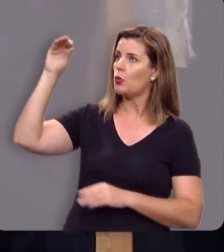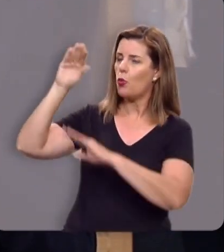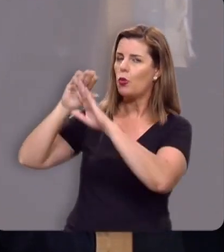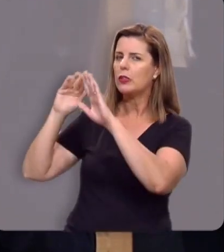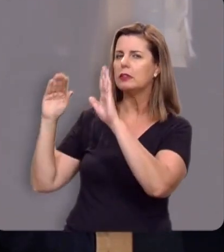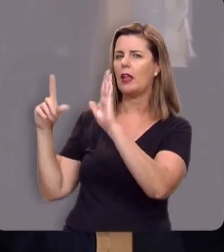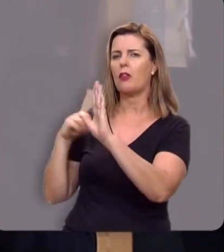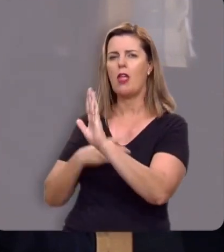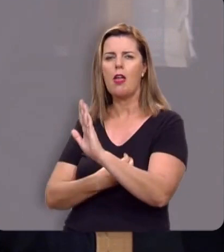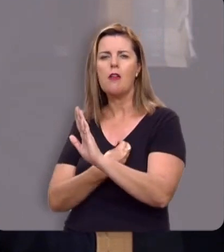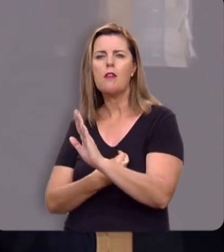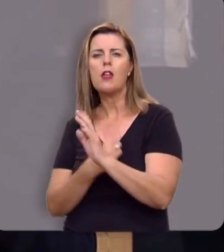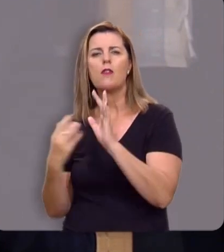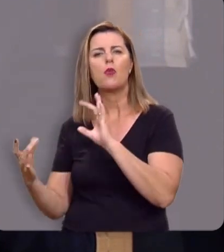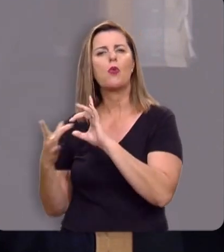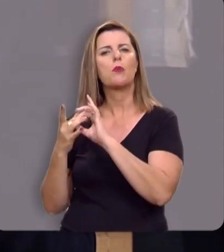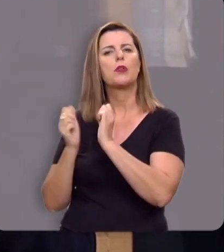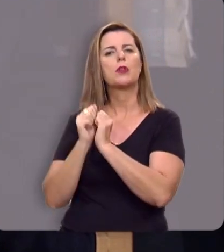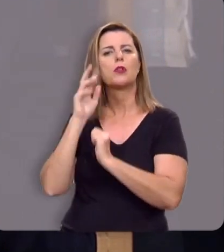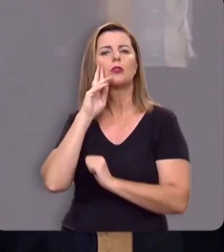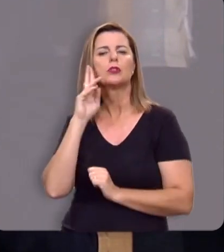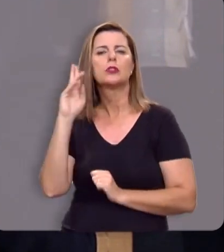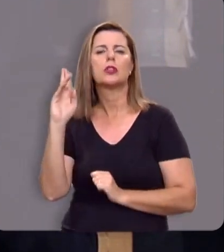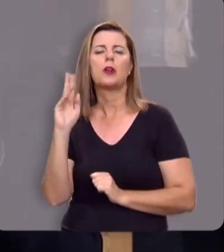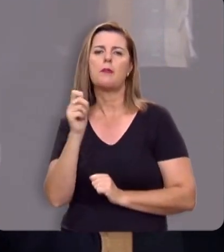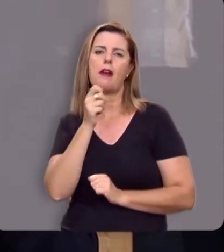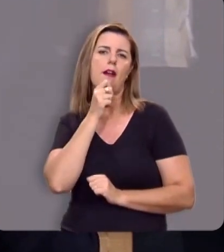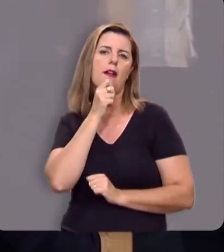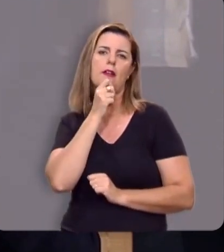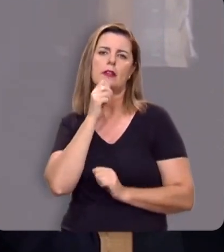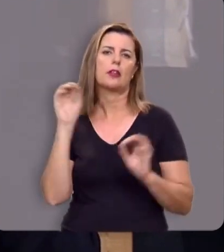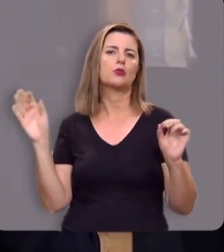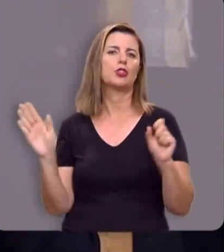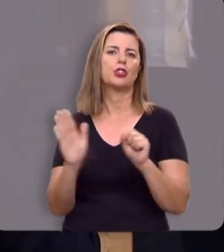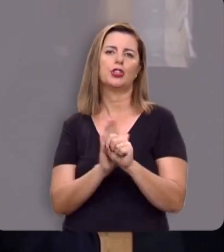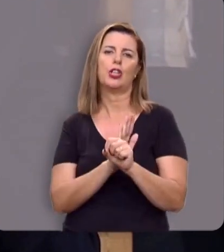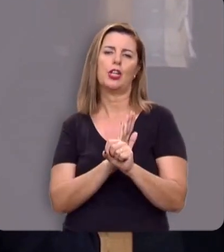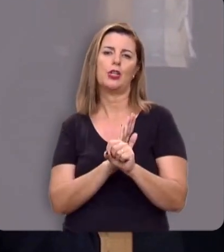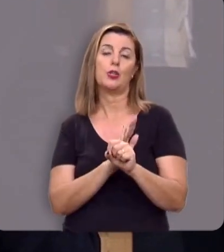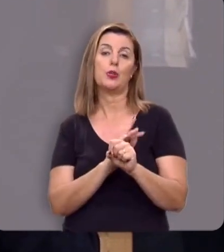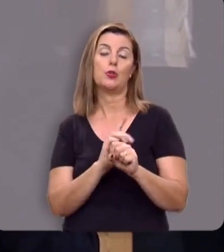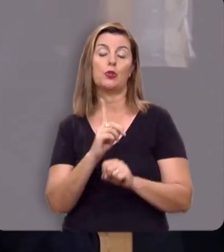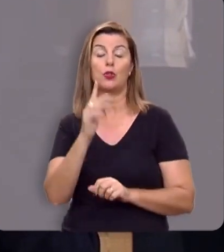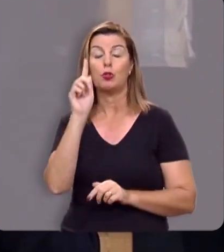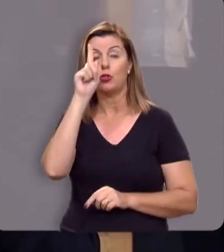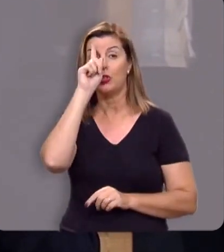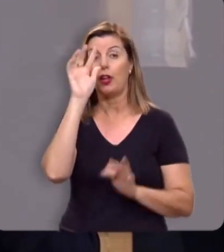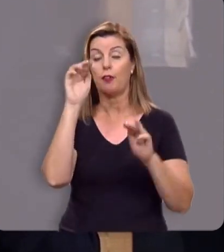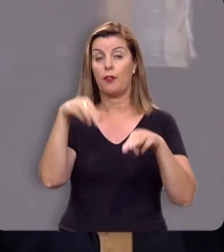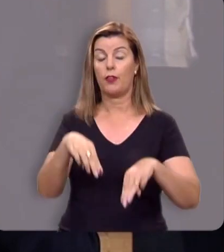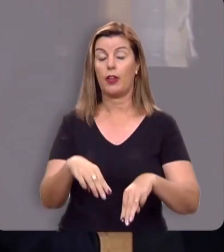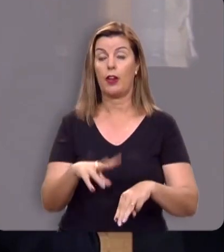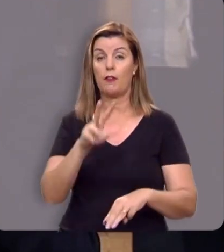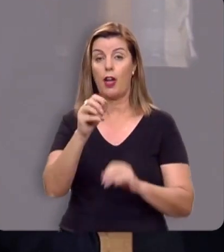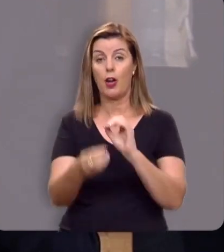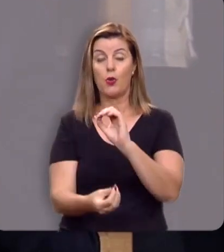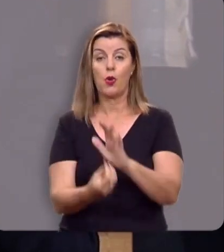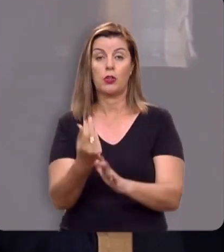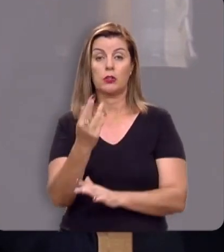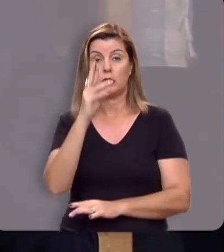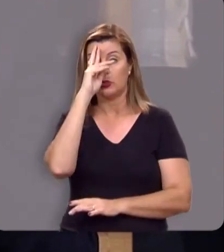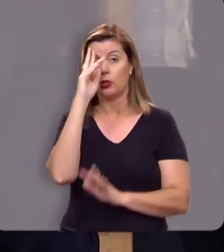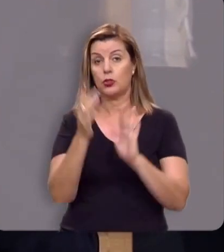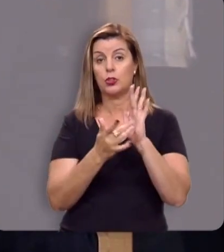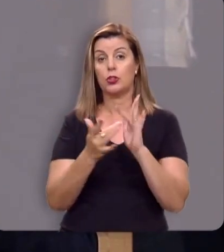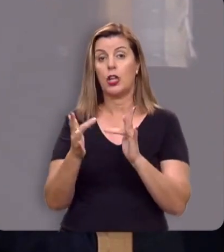ali, desfrutando de comunhão com o Senhor, mas ainda não de maneira plena. No dia final, o que vai acontecer é que o